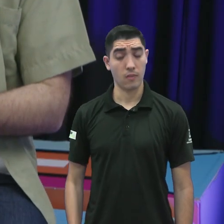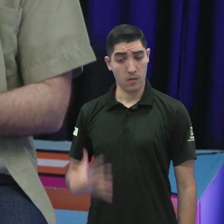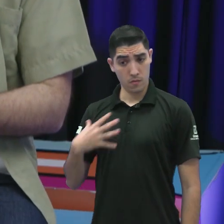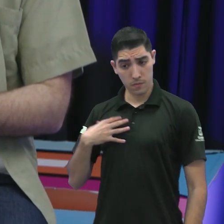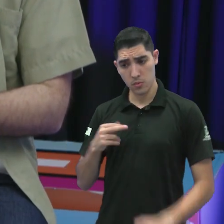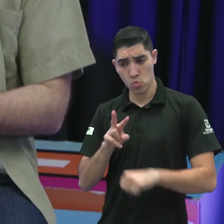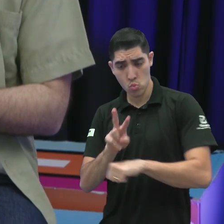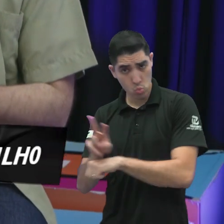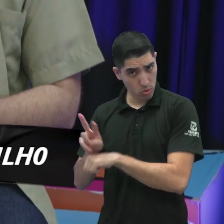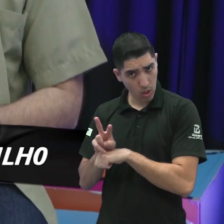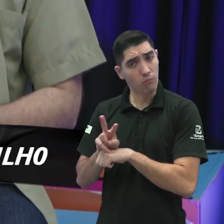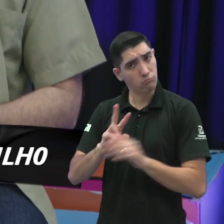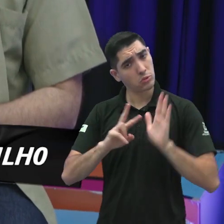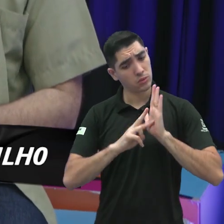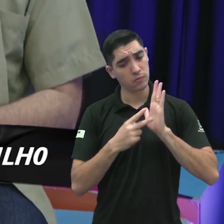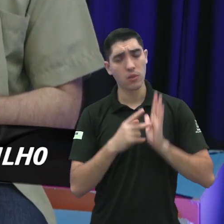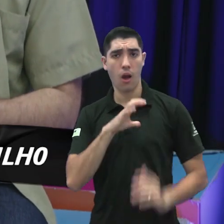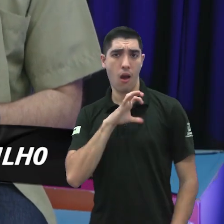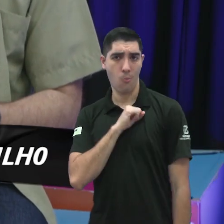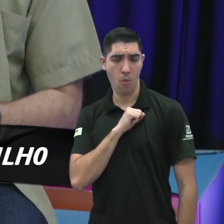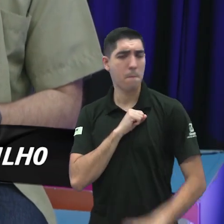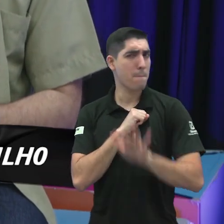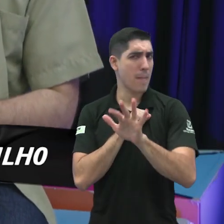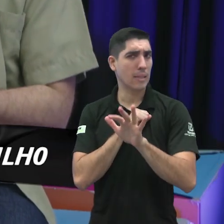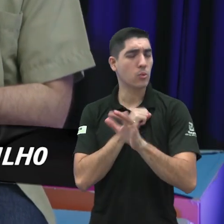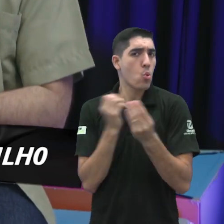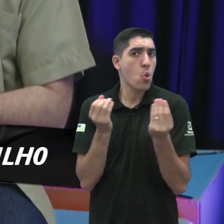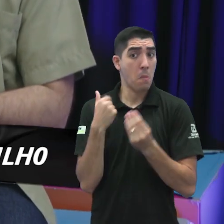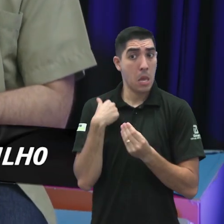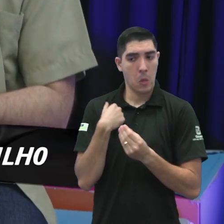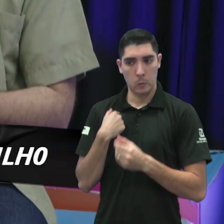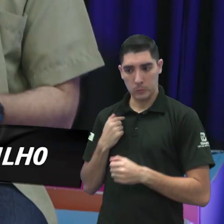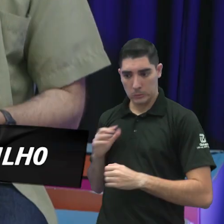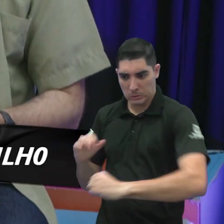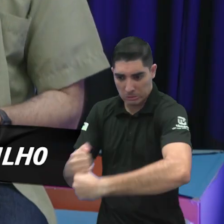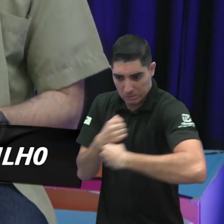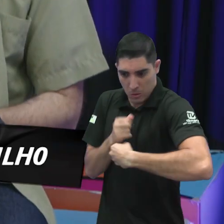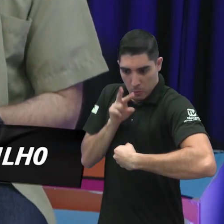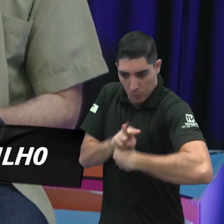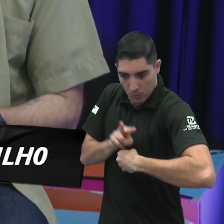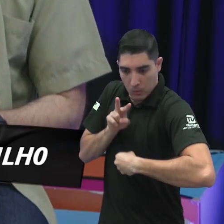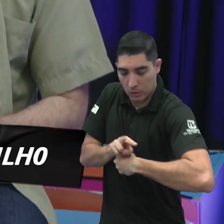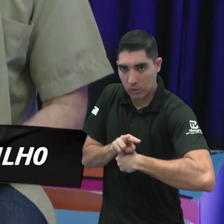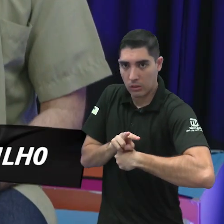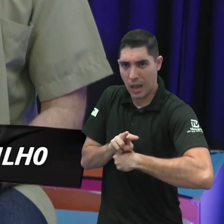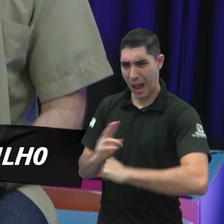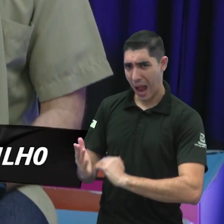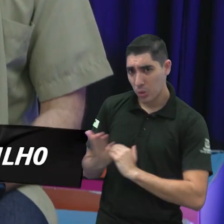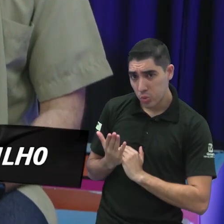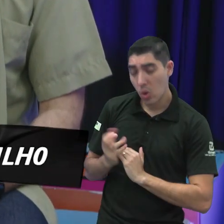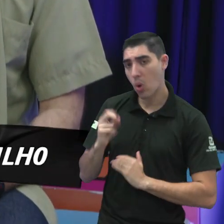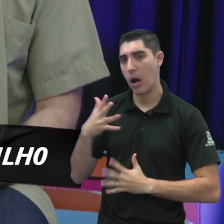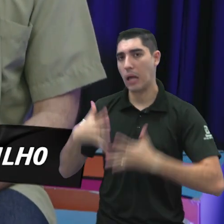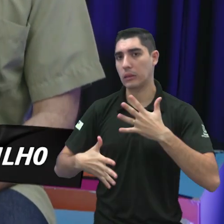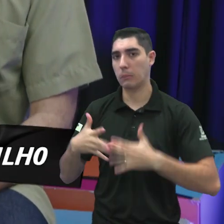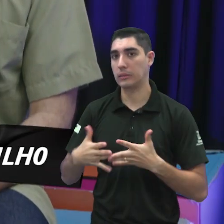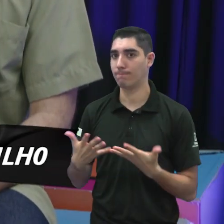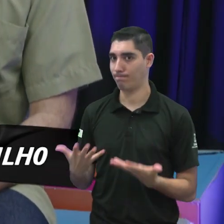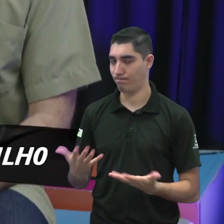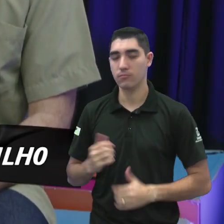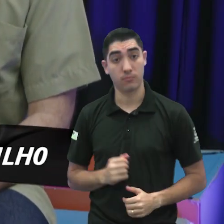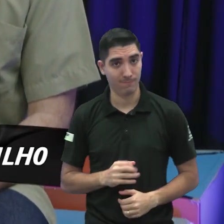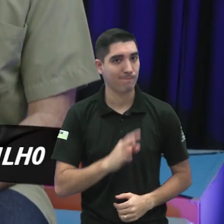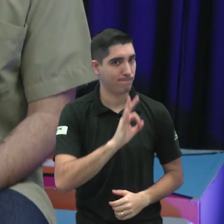Cuidar dos filhos é um ato de amor, mas até que ponto essa superproteção ajuda? E quando ela pode atrapalhar o crescimento?